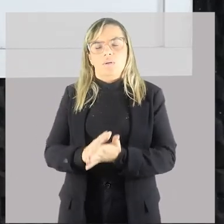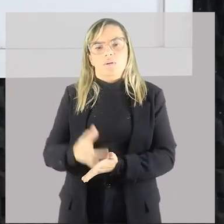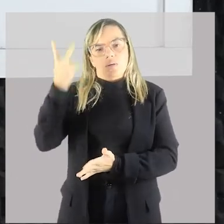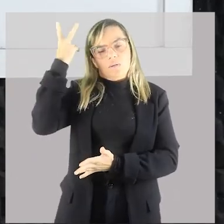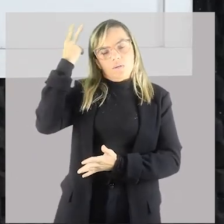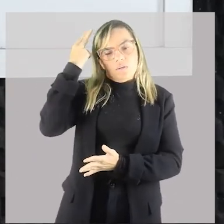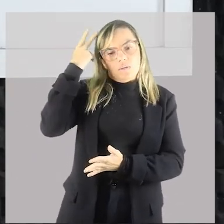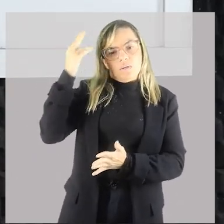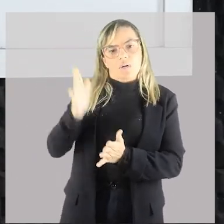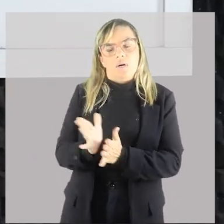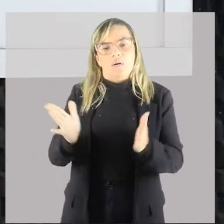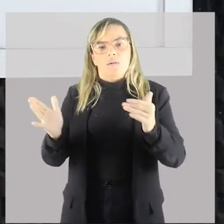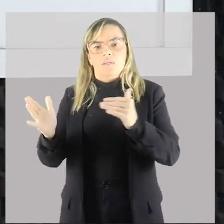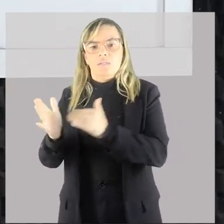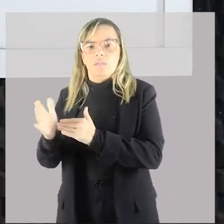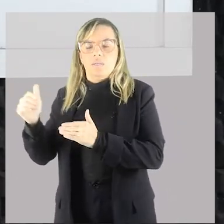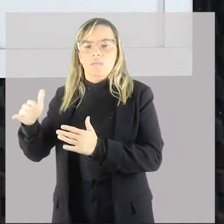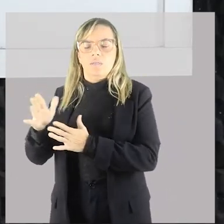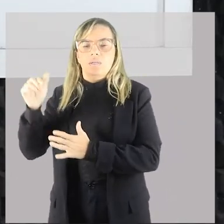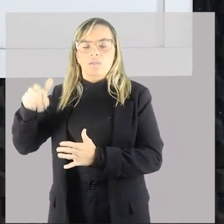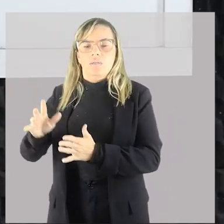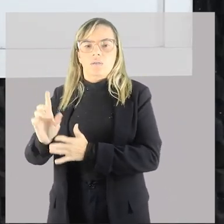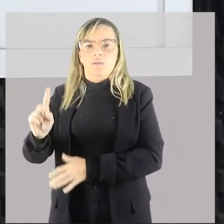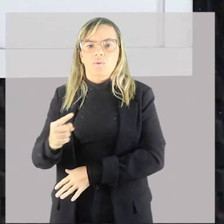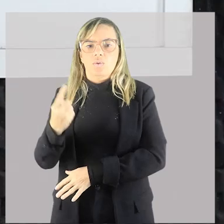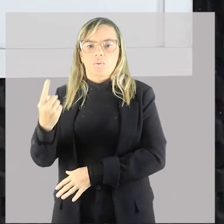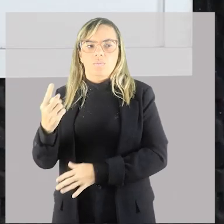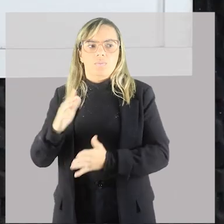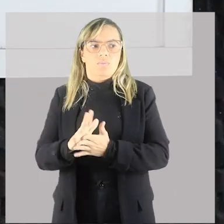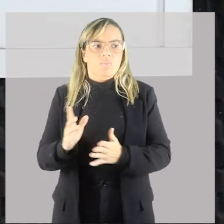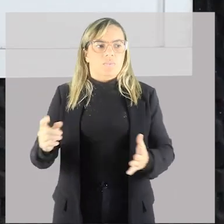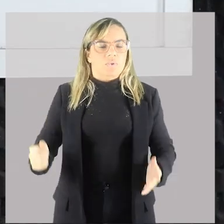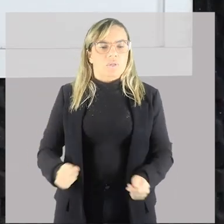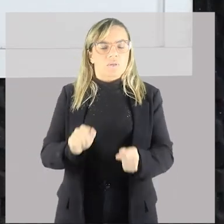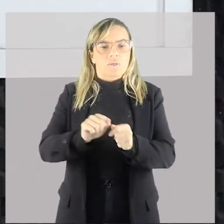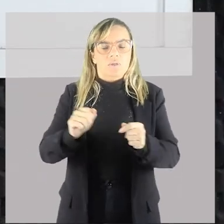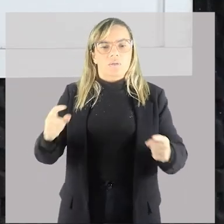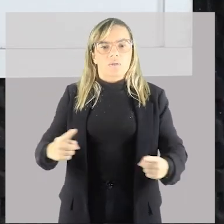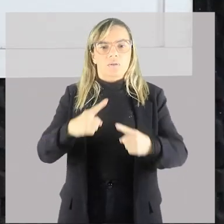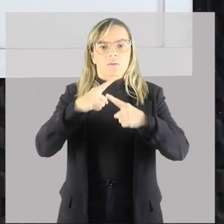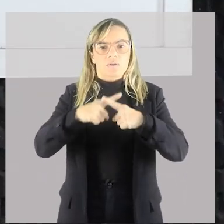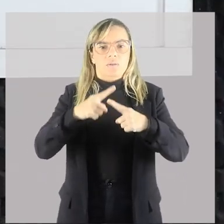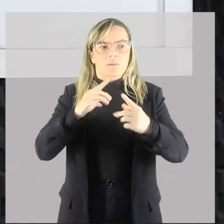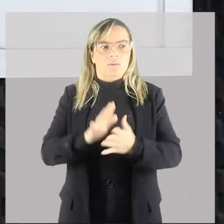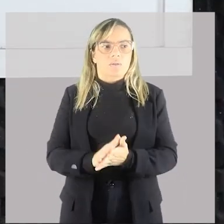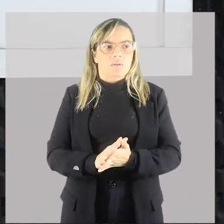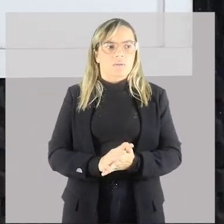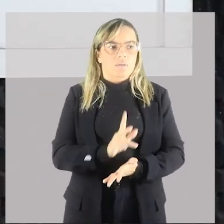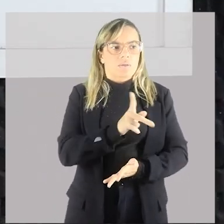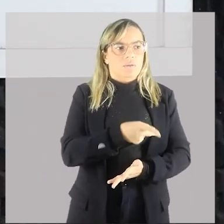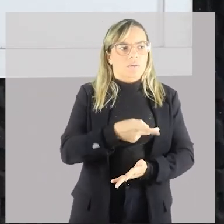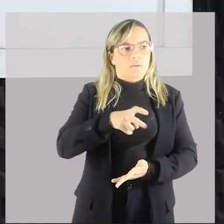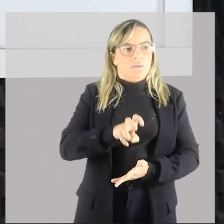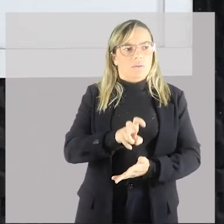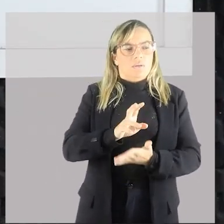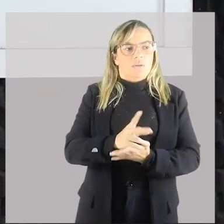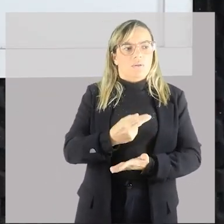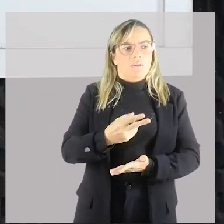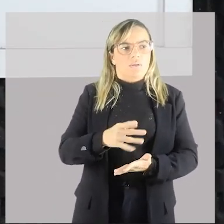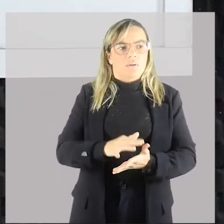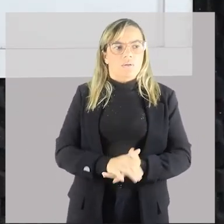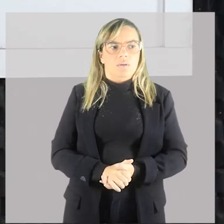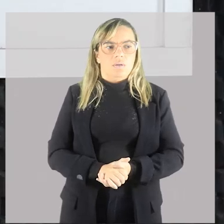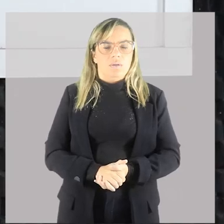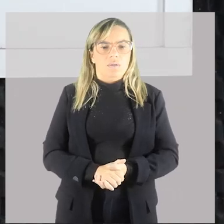1. Aí você para. Então, fazendo essa multiplicação, essa permutação desses 5 elementos vai ser